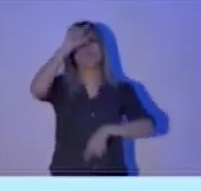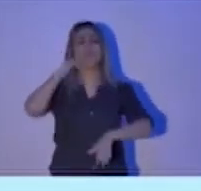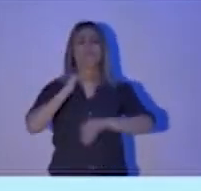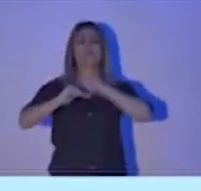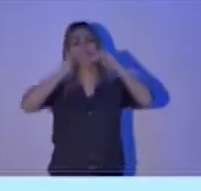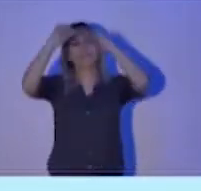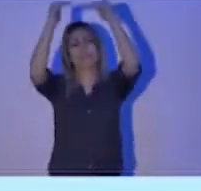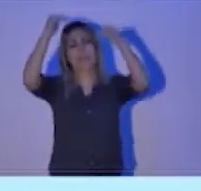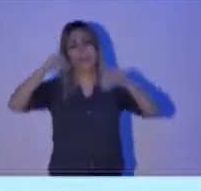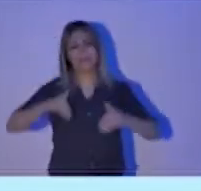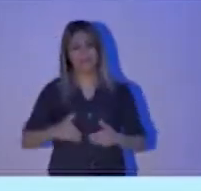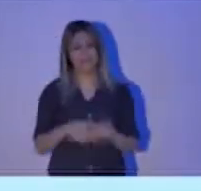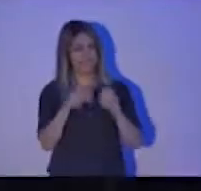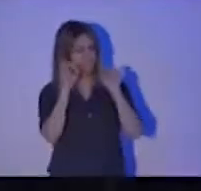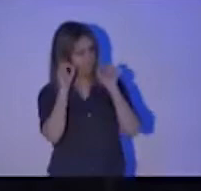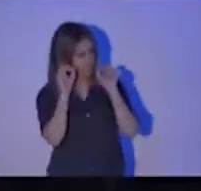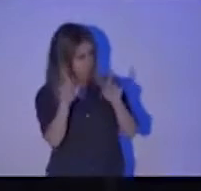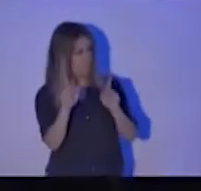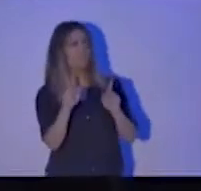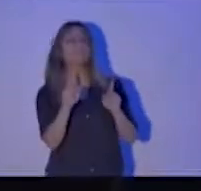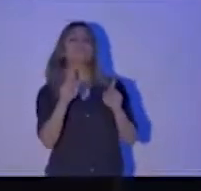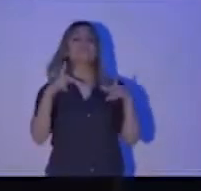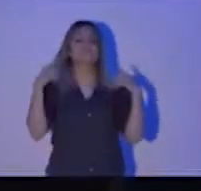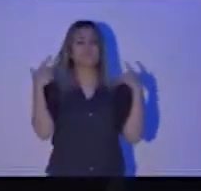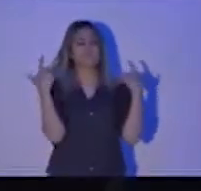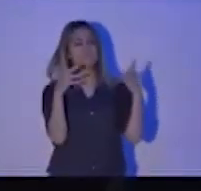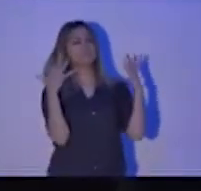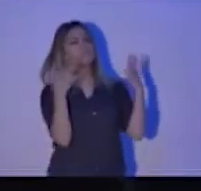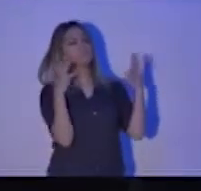bom? Obrigada, Jânio.